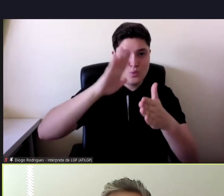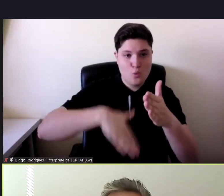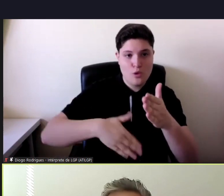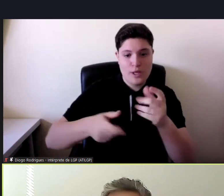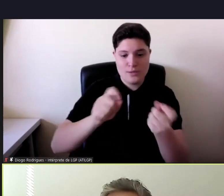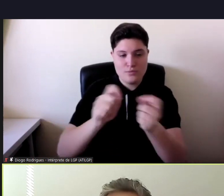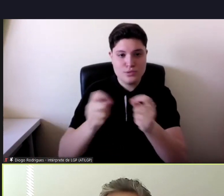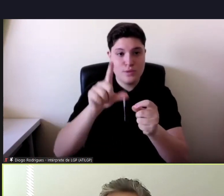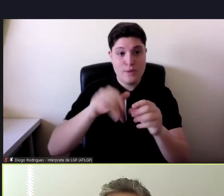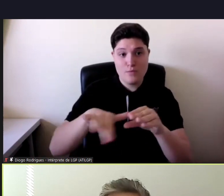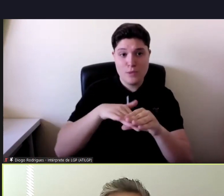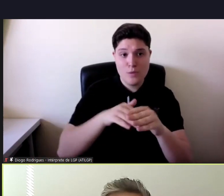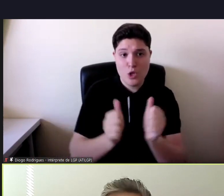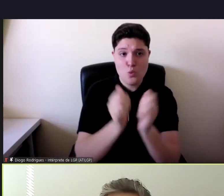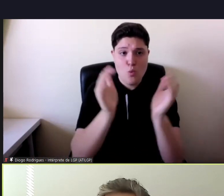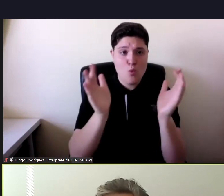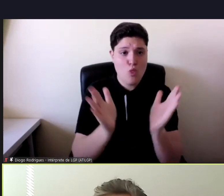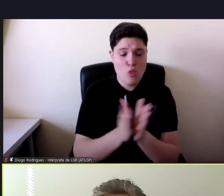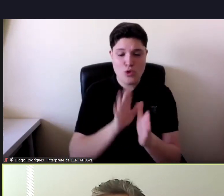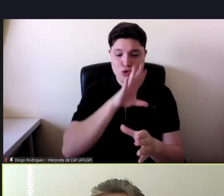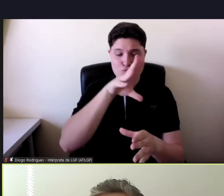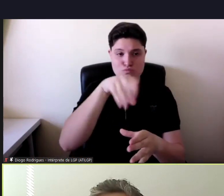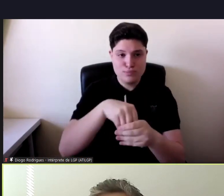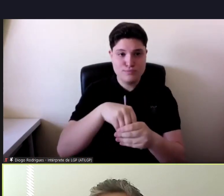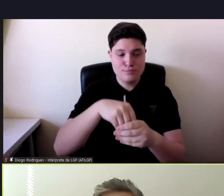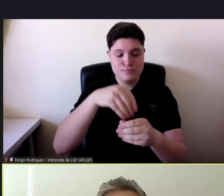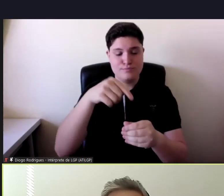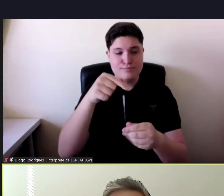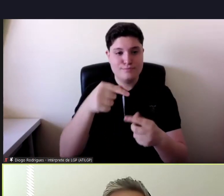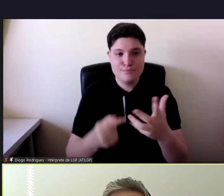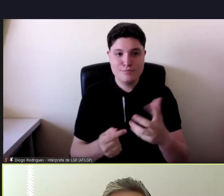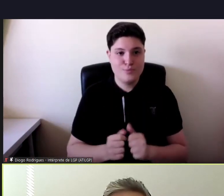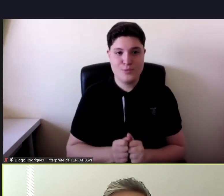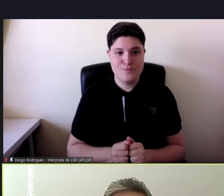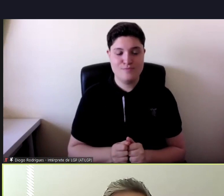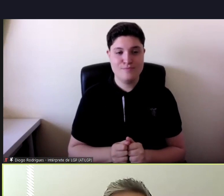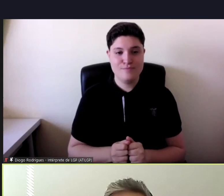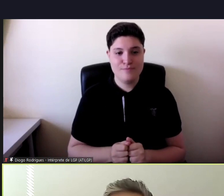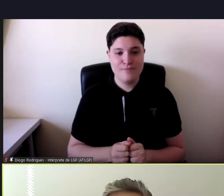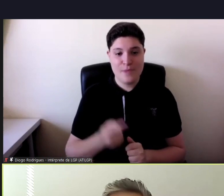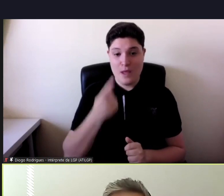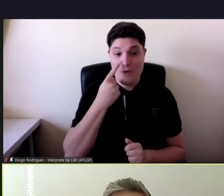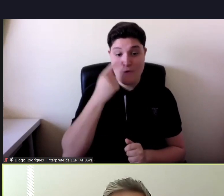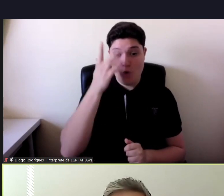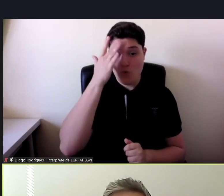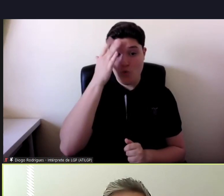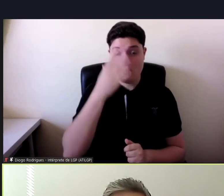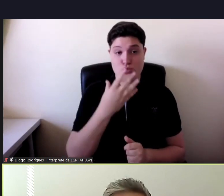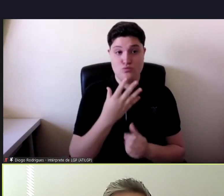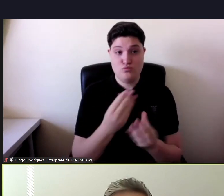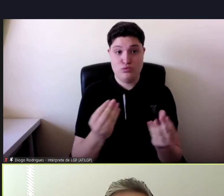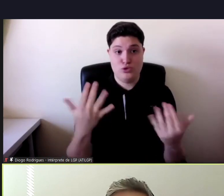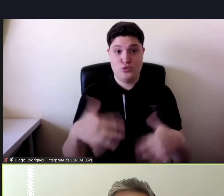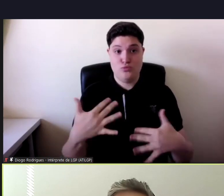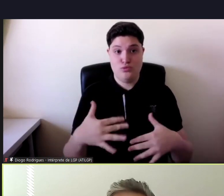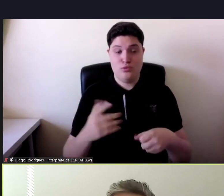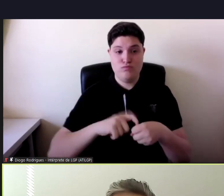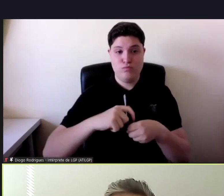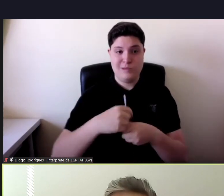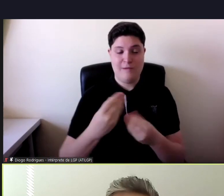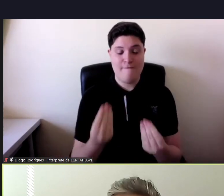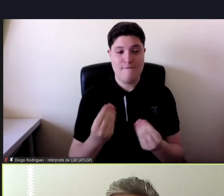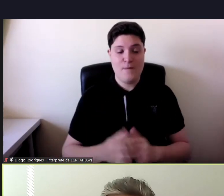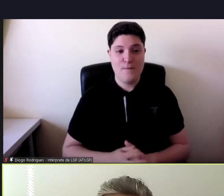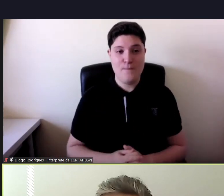os participantes que hoje nos acompanham e em largo número, como se pode ver aí no Zoom. Bem,